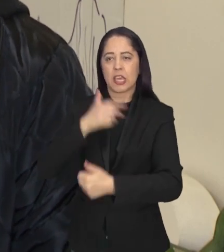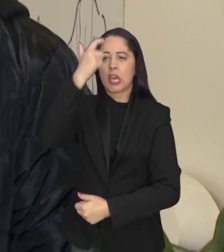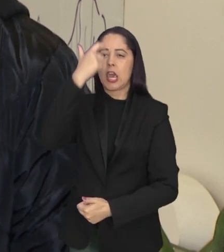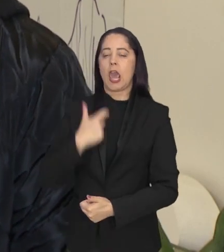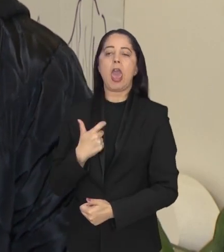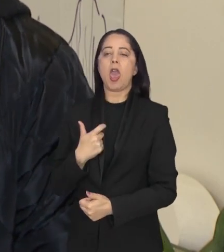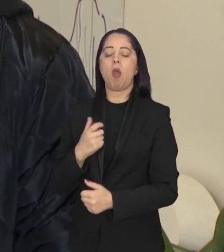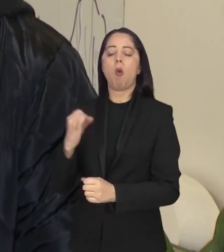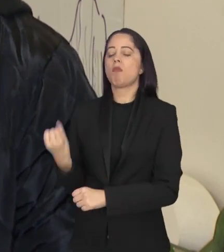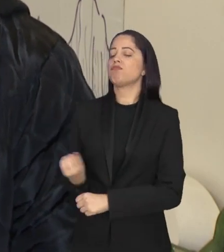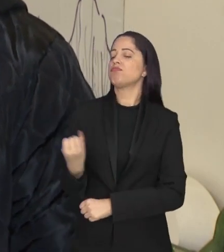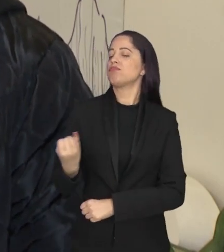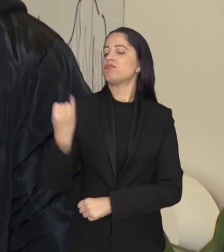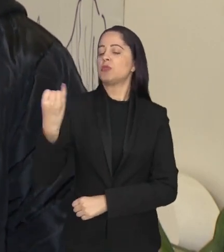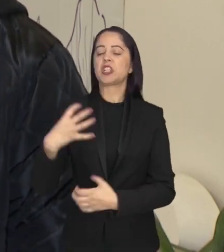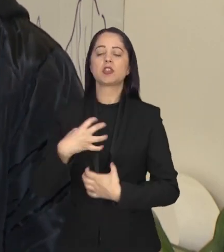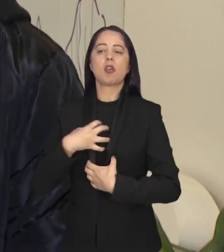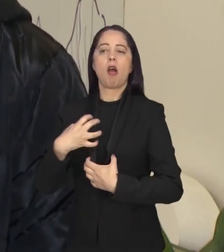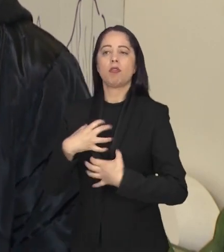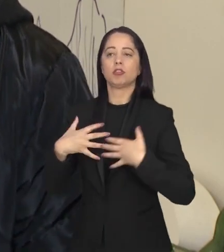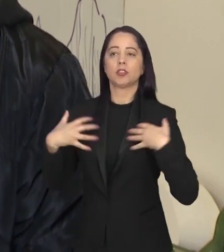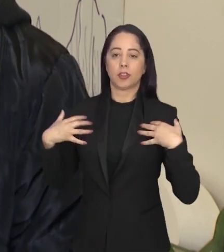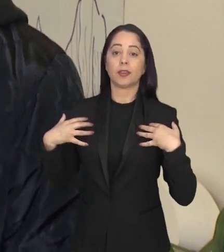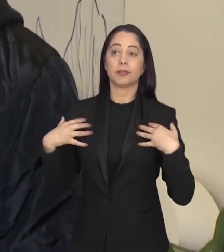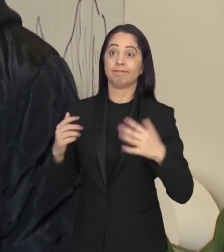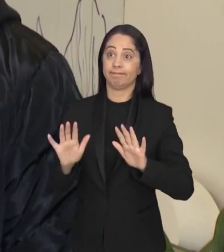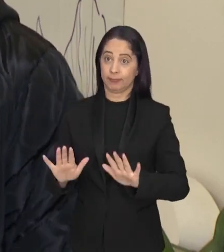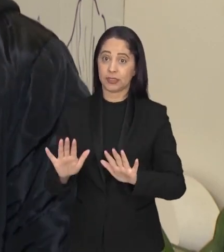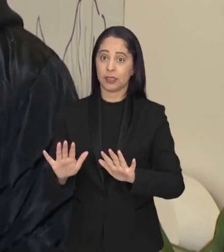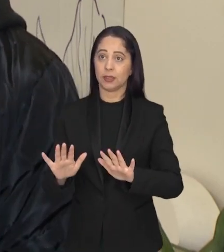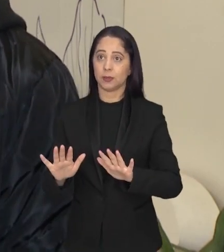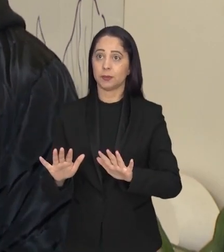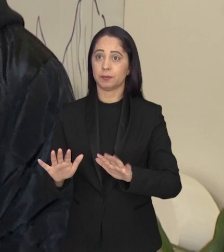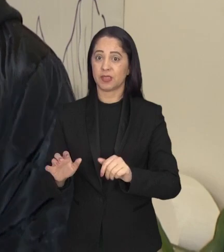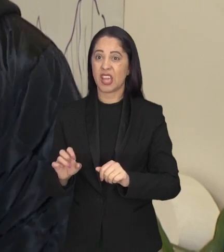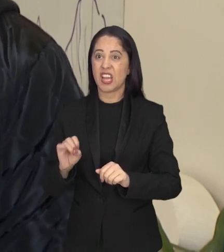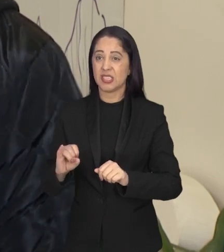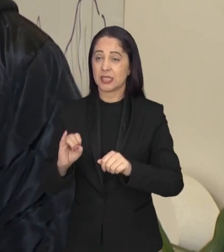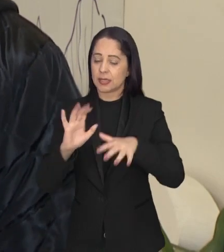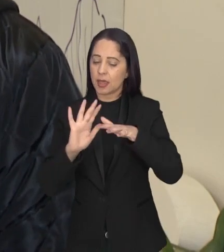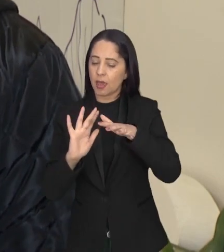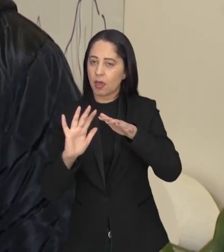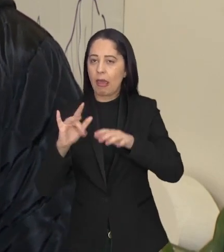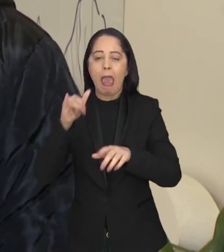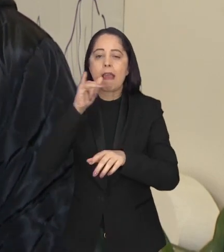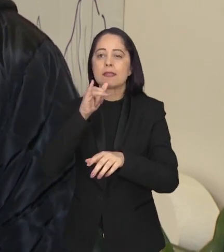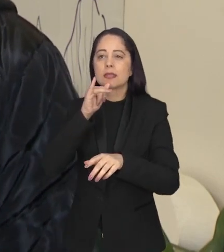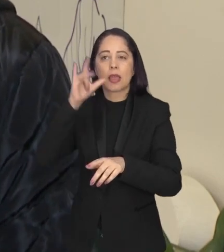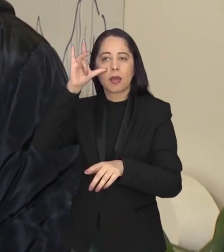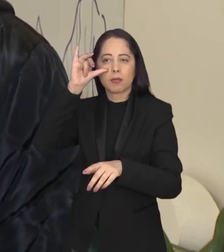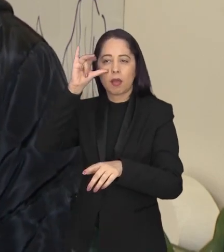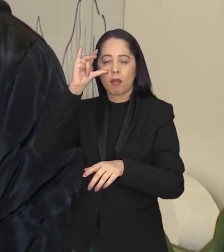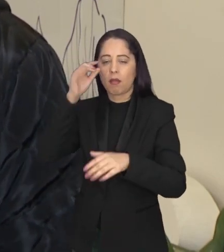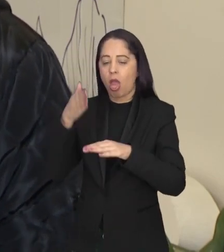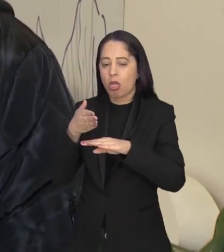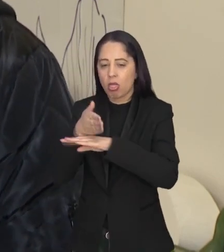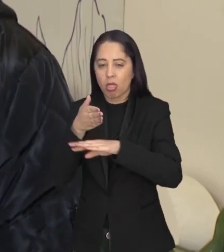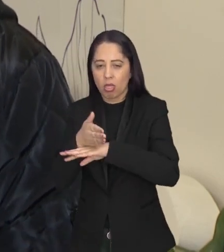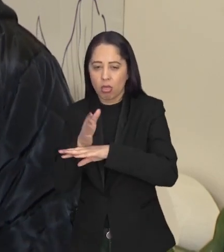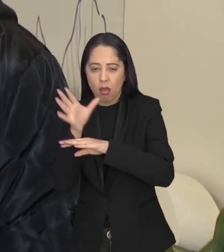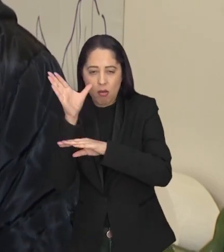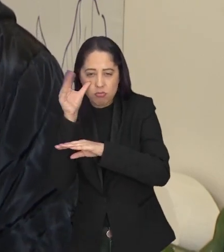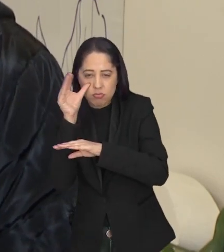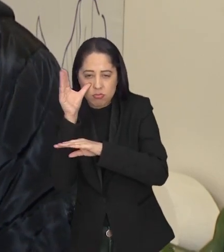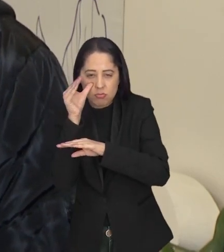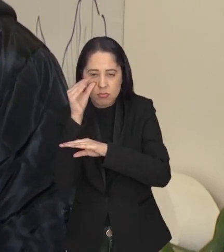mais importante ou a sensação de mais importante eu passo a ter. Então, com isso, um cybercriminoso, uma vez que ele entra